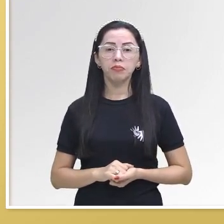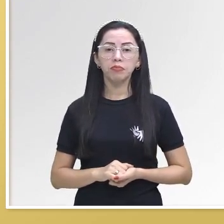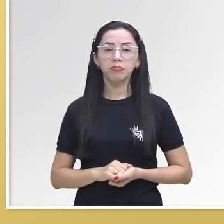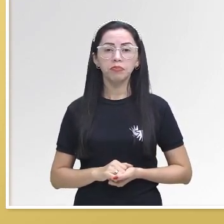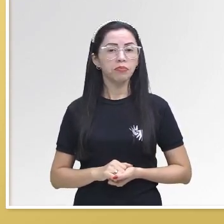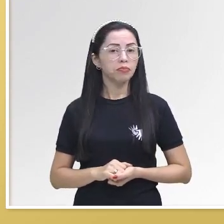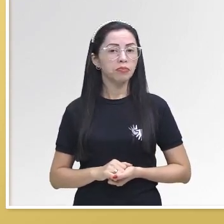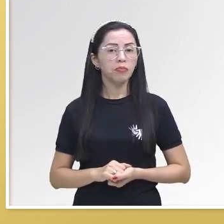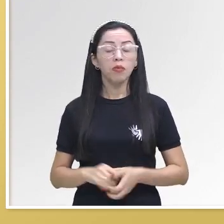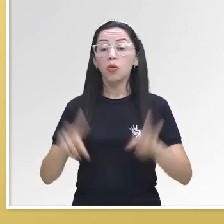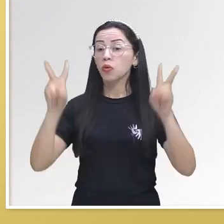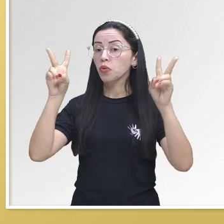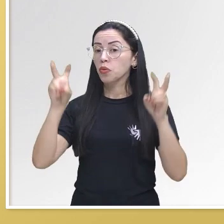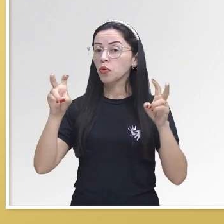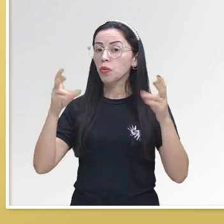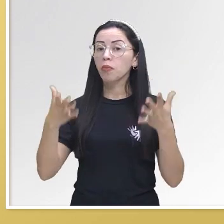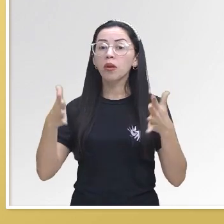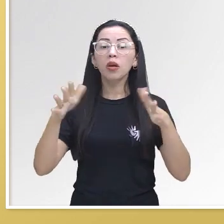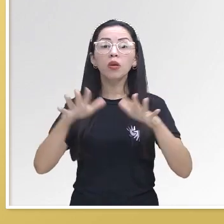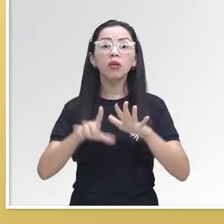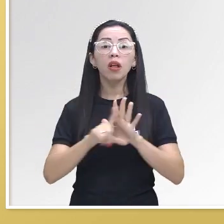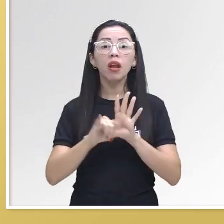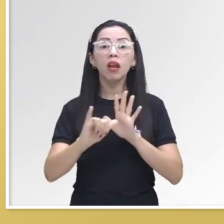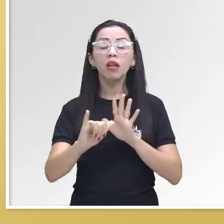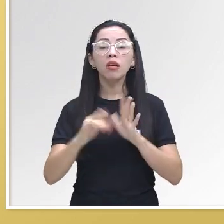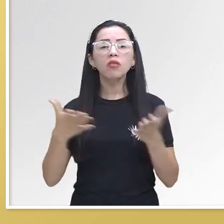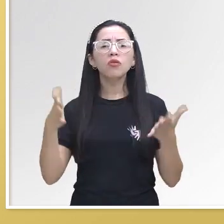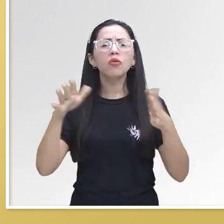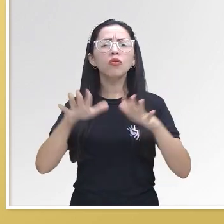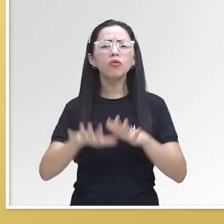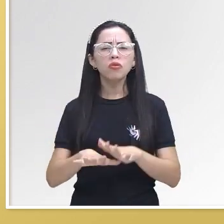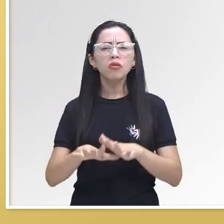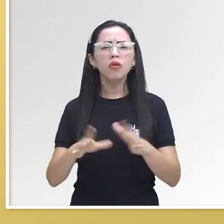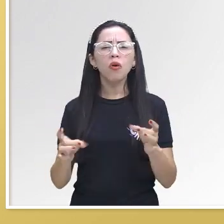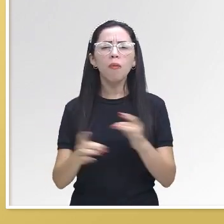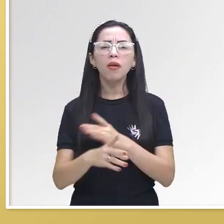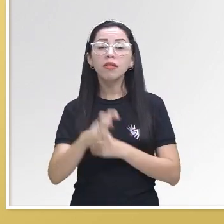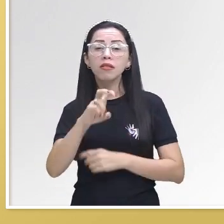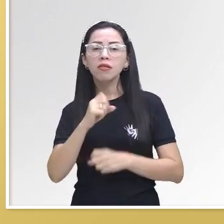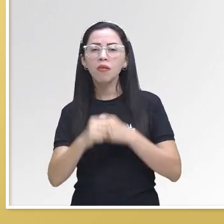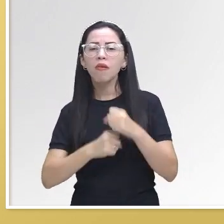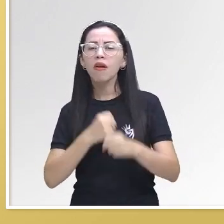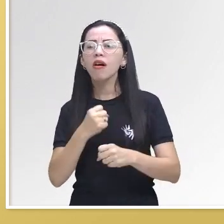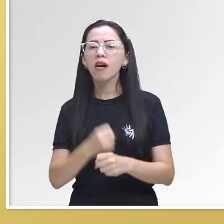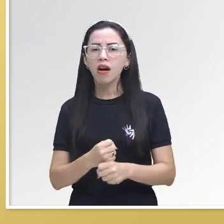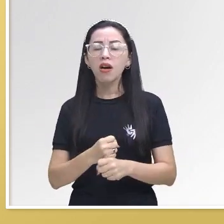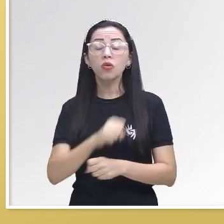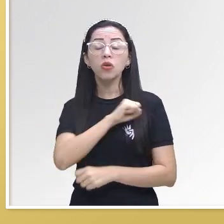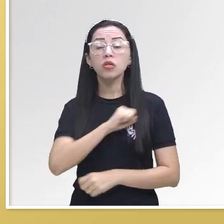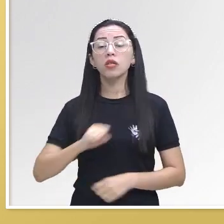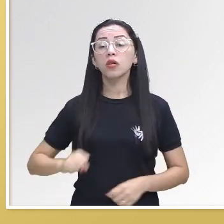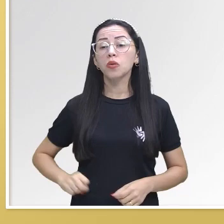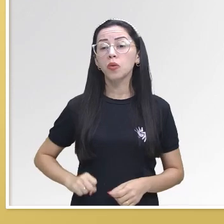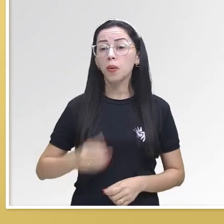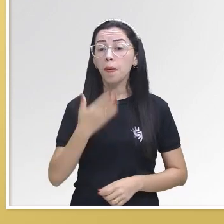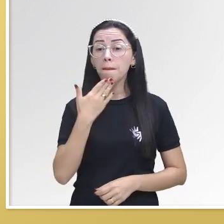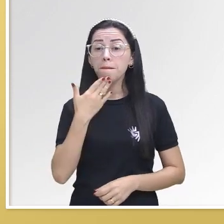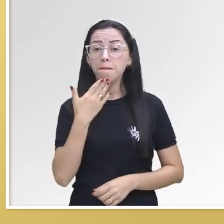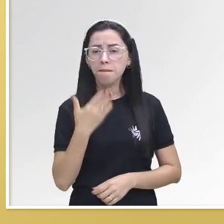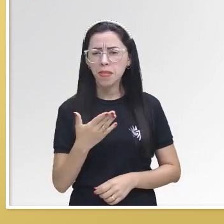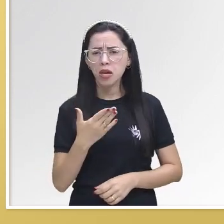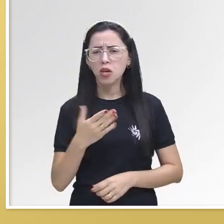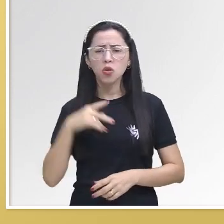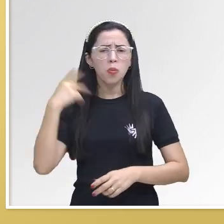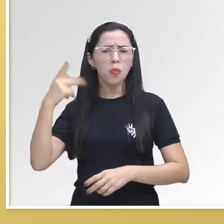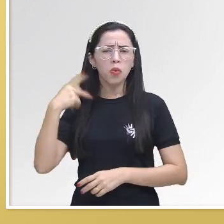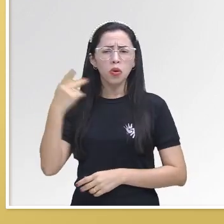O caso da inclusão. Lei de inclusão completa 5 anos e senadores pedem por mais políticas públicas,